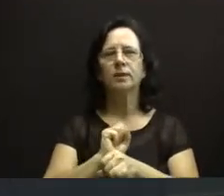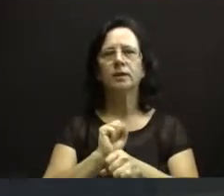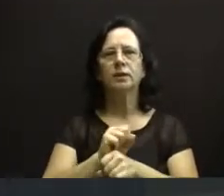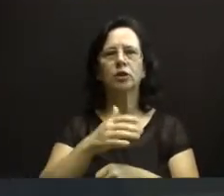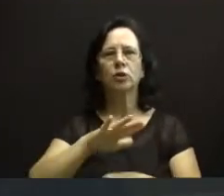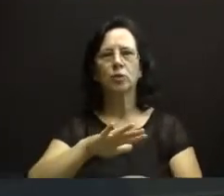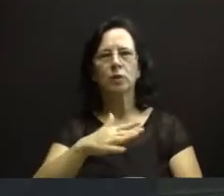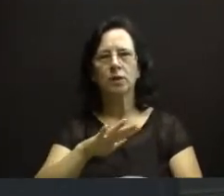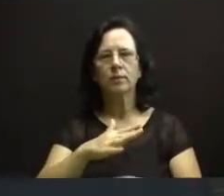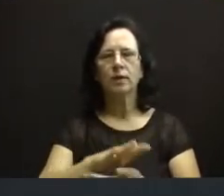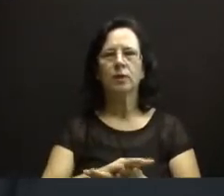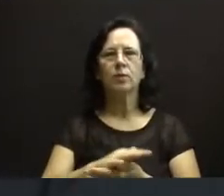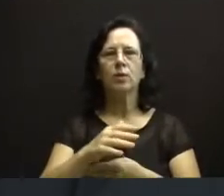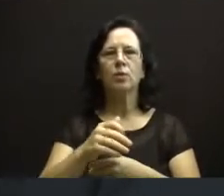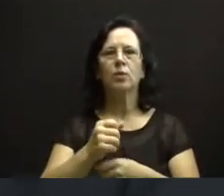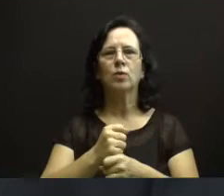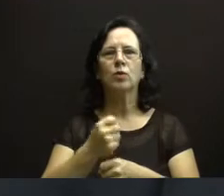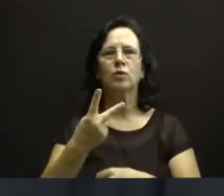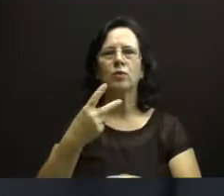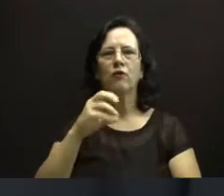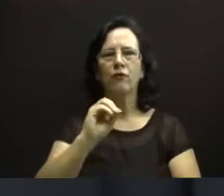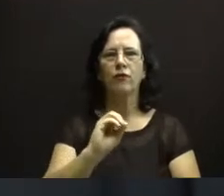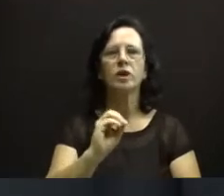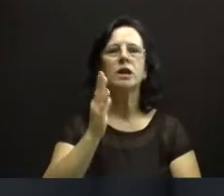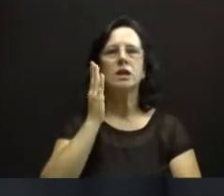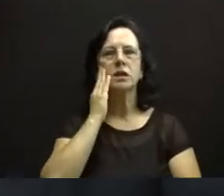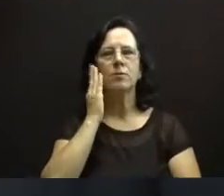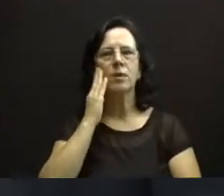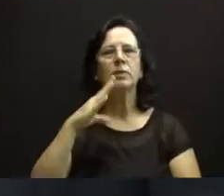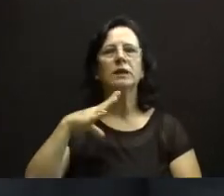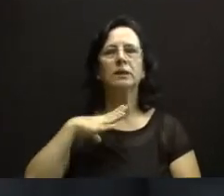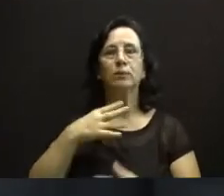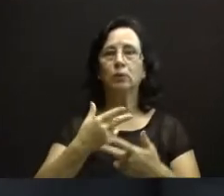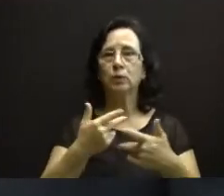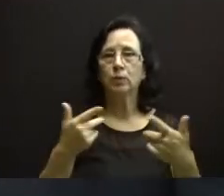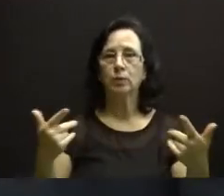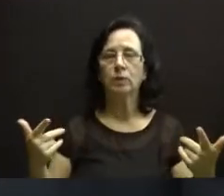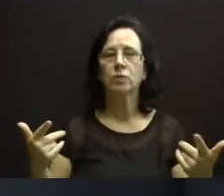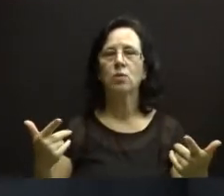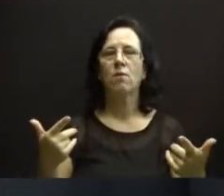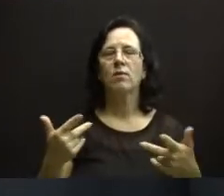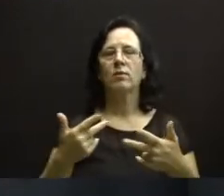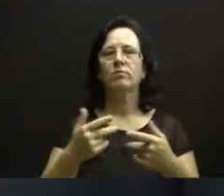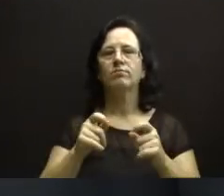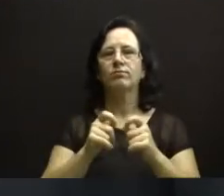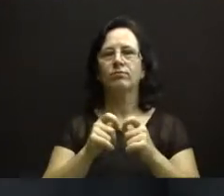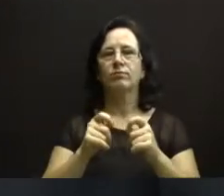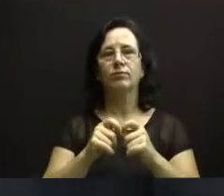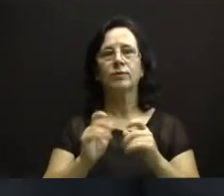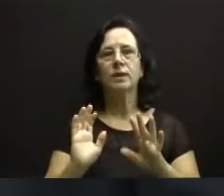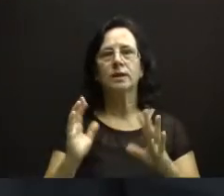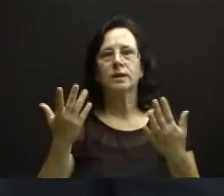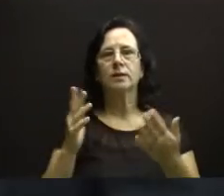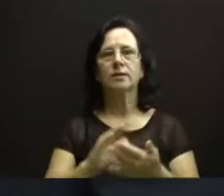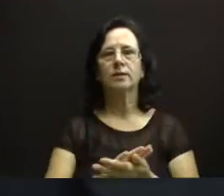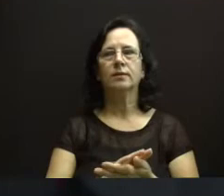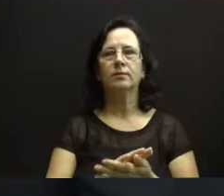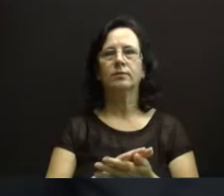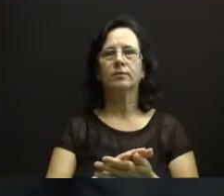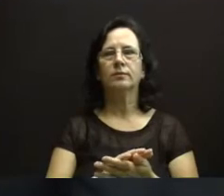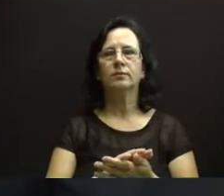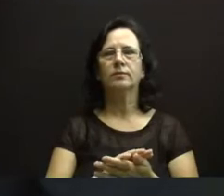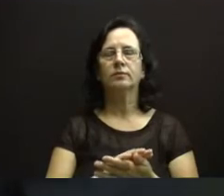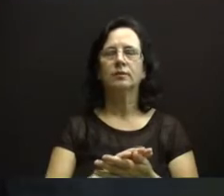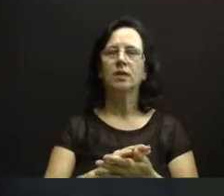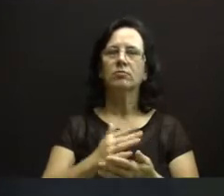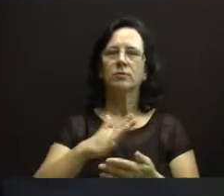orçamento para 2020 nós sabemos que a cidade tem muitas demandas de vereadores mas há uma perspectiva boa a